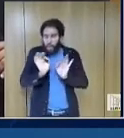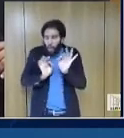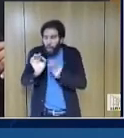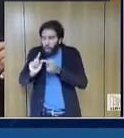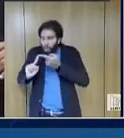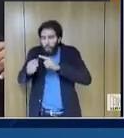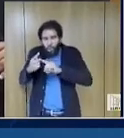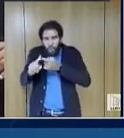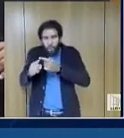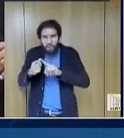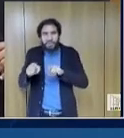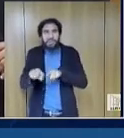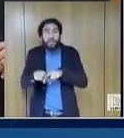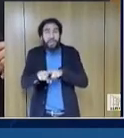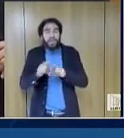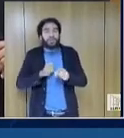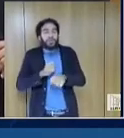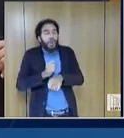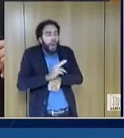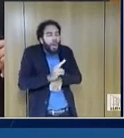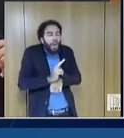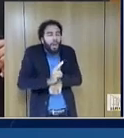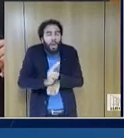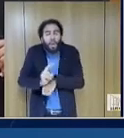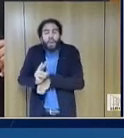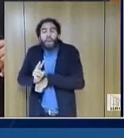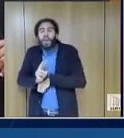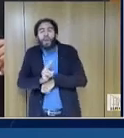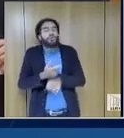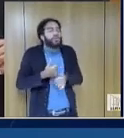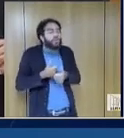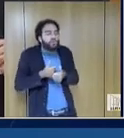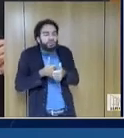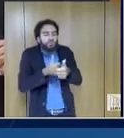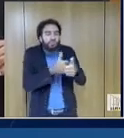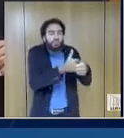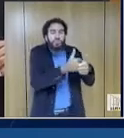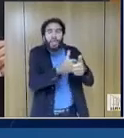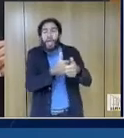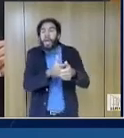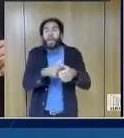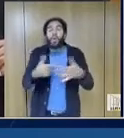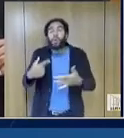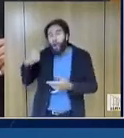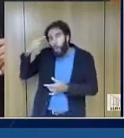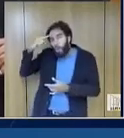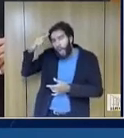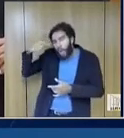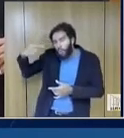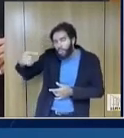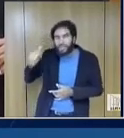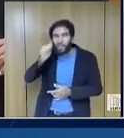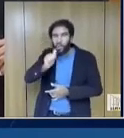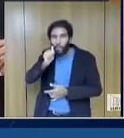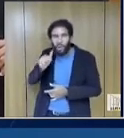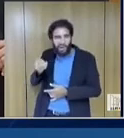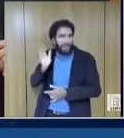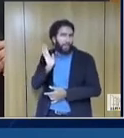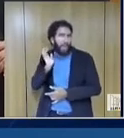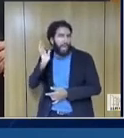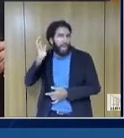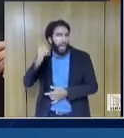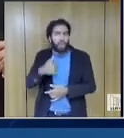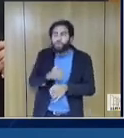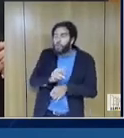sejam importantes. Ele não pode simplesmente dizer, ah, eu participei. Acho que isso não resolveria nenhuma, não